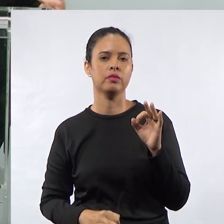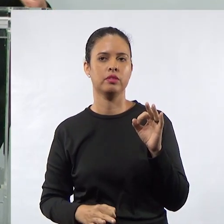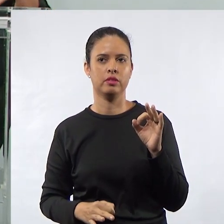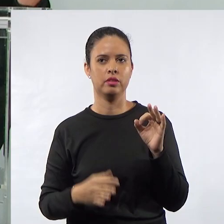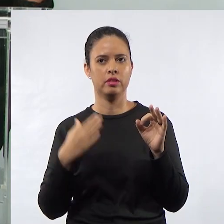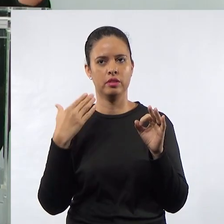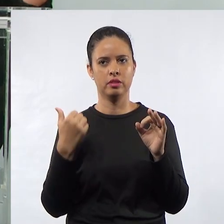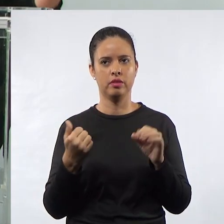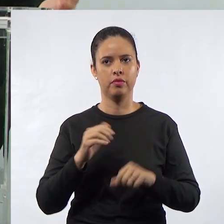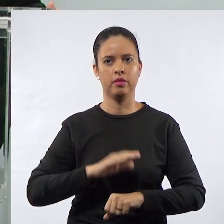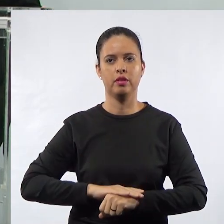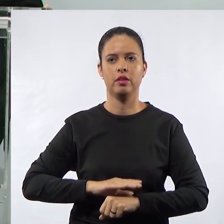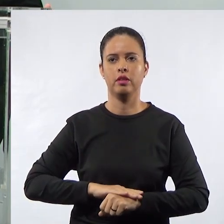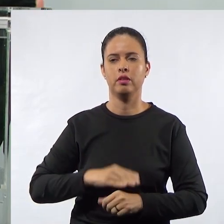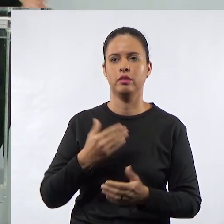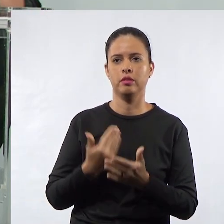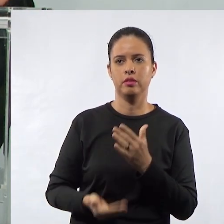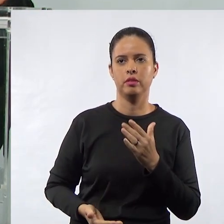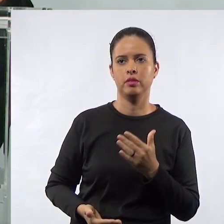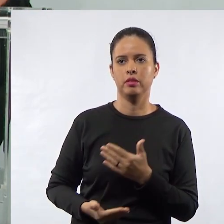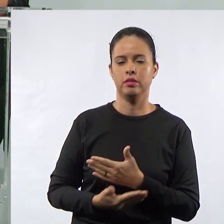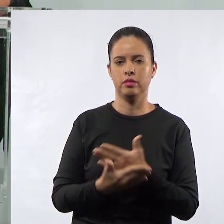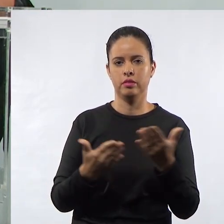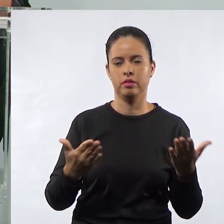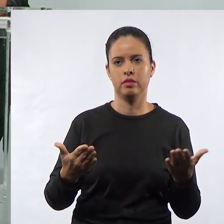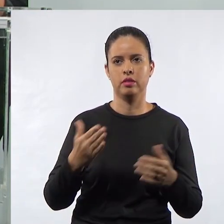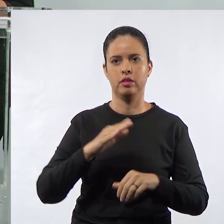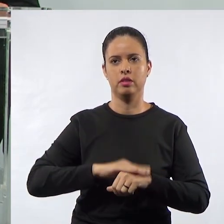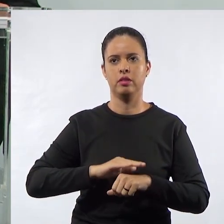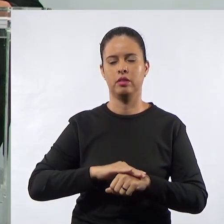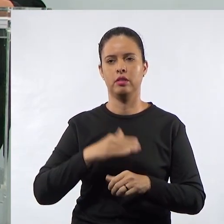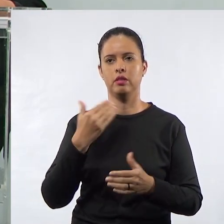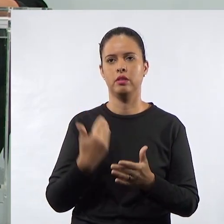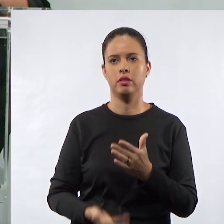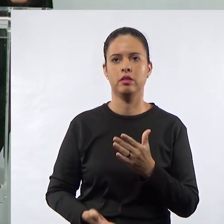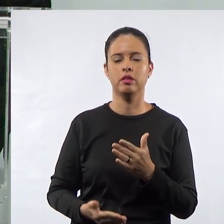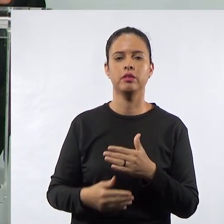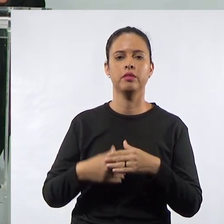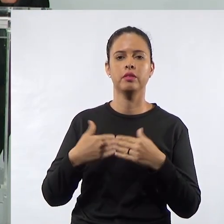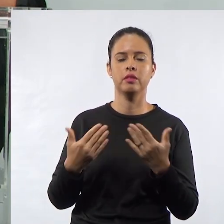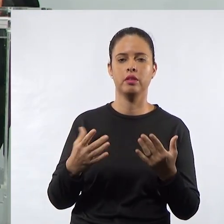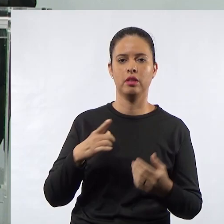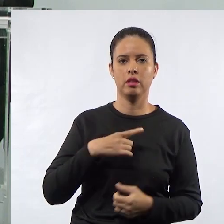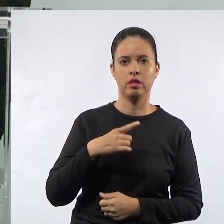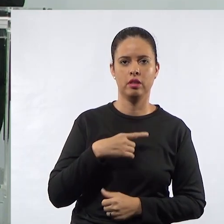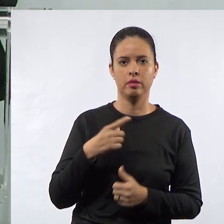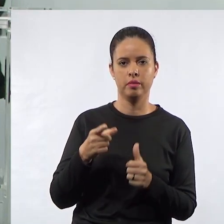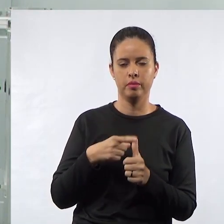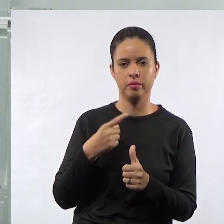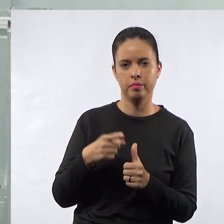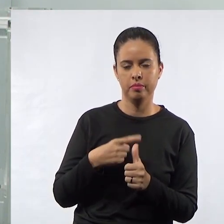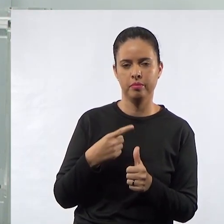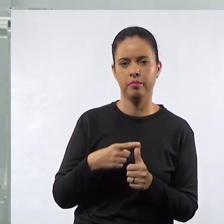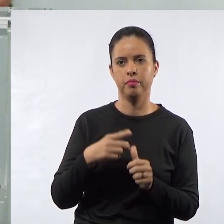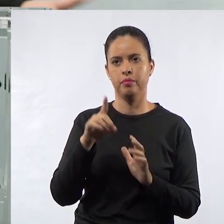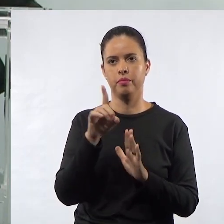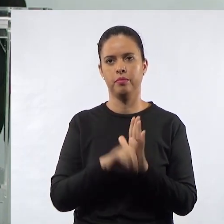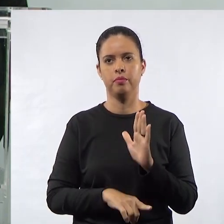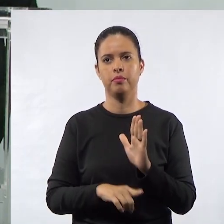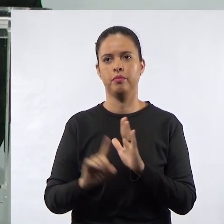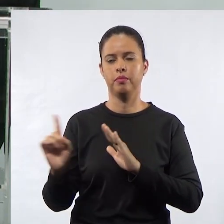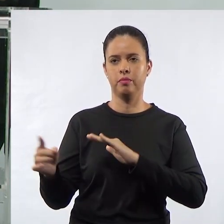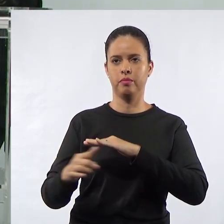intensa, nós não podemos perder tempo, né? Eu também sei que você não pode perder tempo. E aí nós tivemos aqui a nossa primeira parte do direito